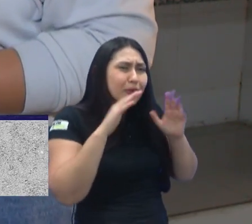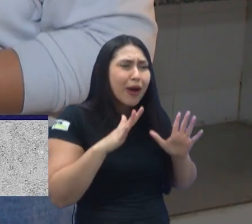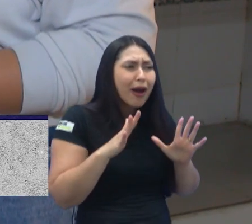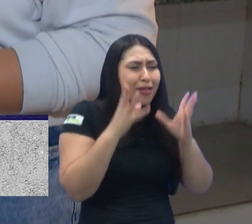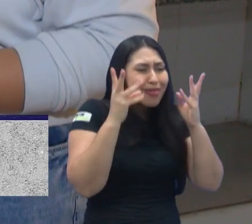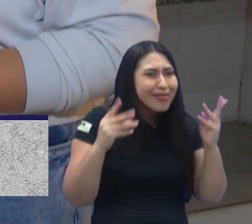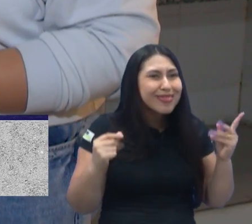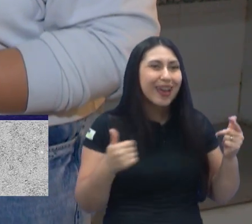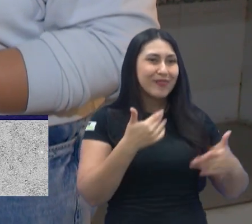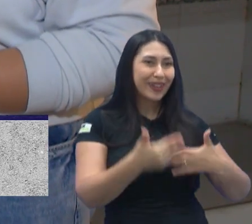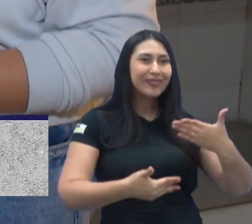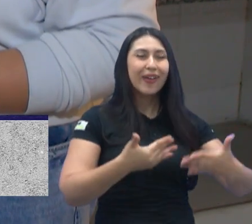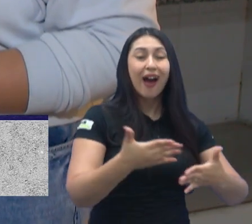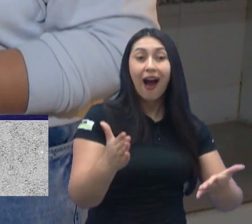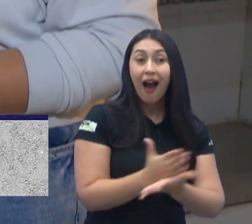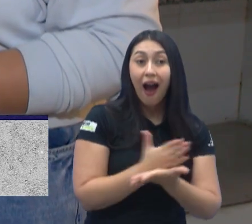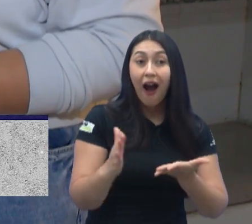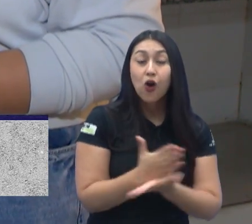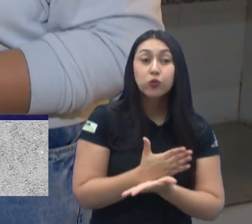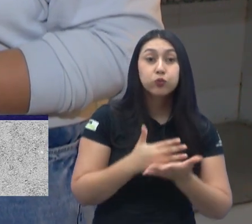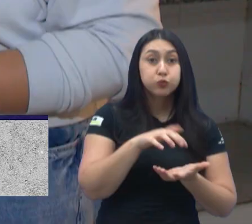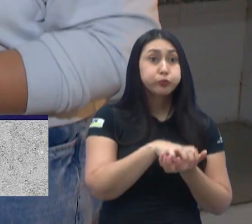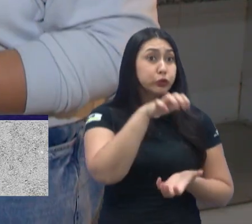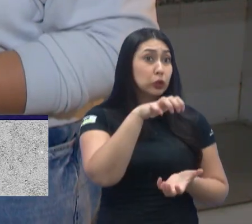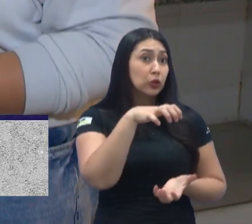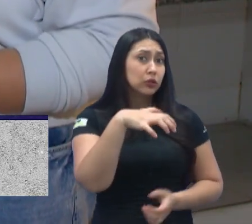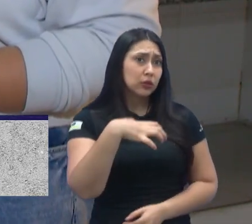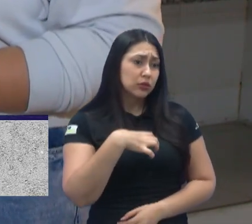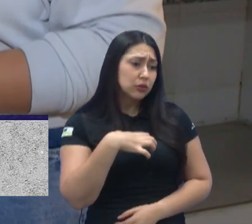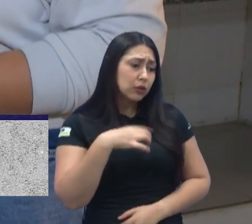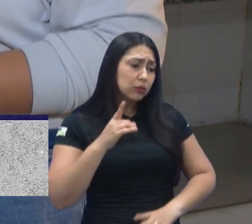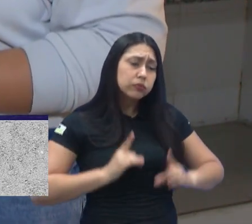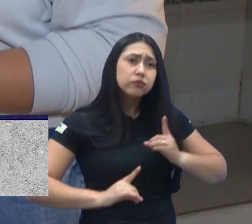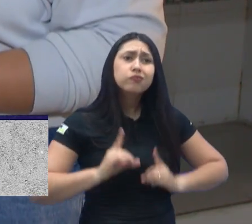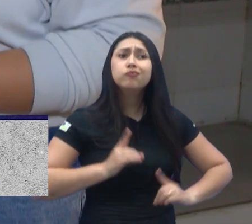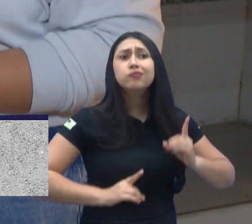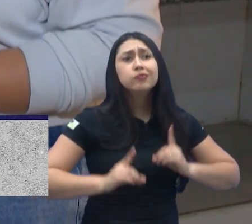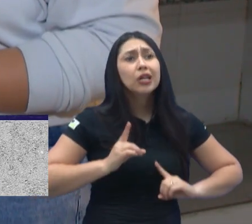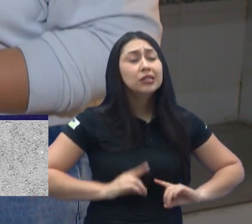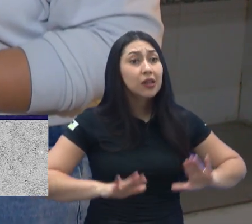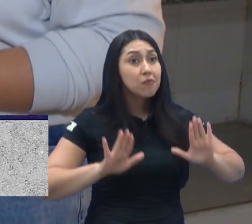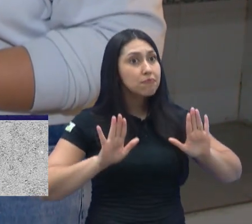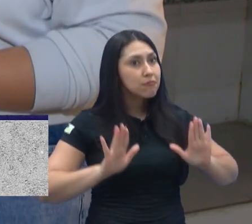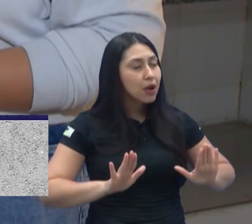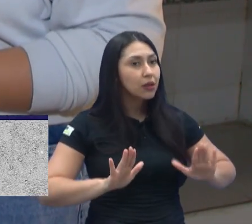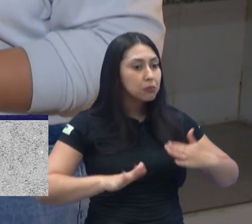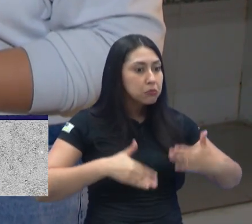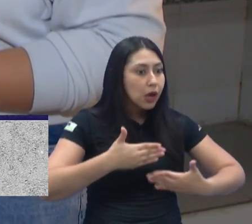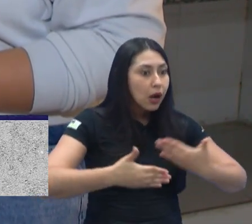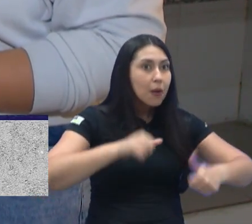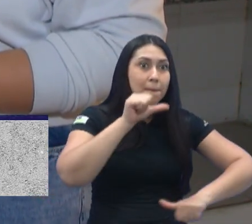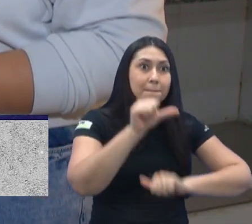Tem idosos que chegam até com sintomas mais depressivos e que acaba, né, mudando até um